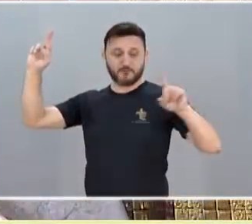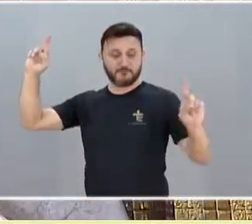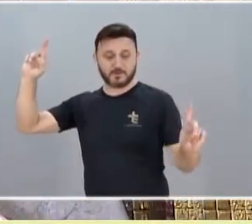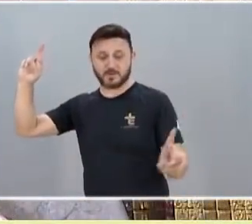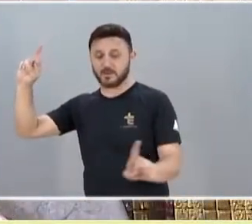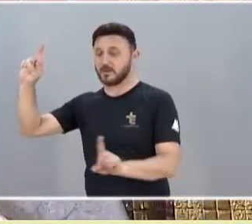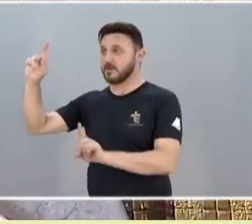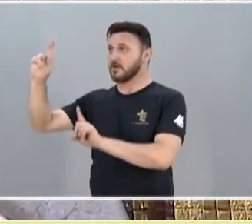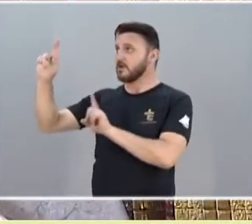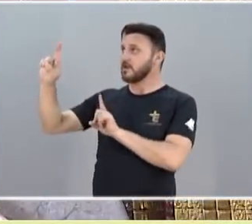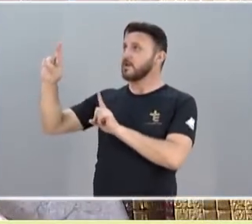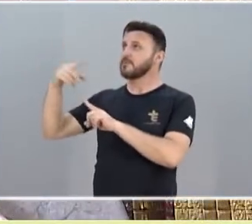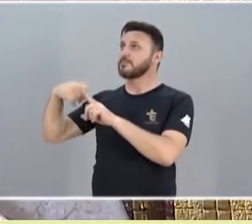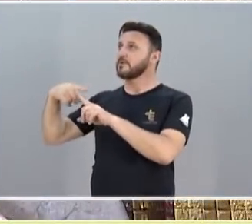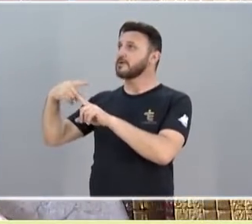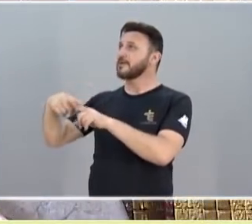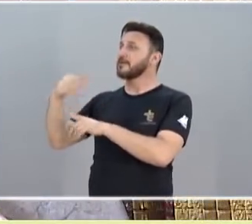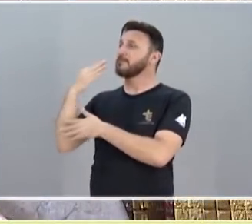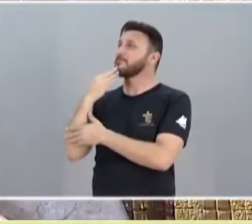Aqui,